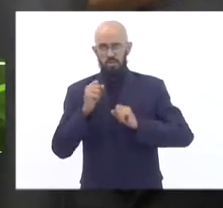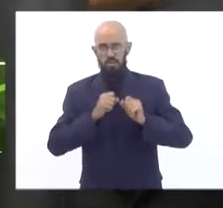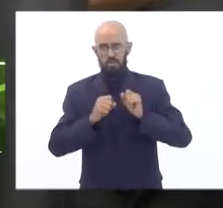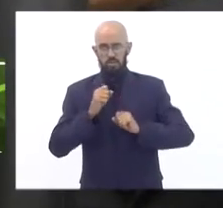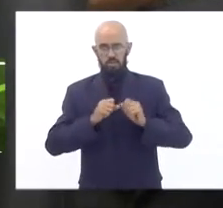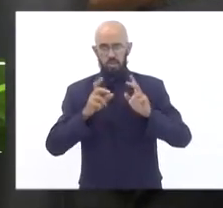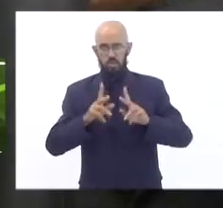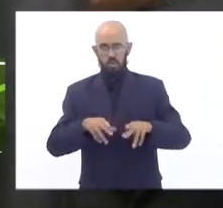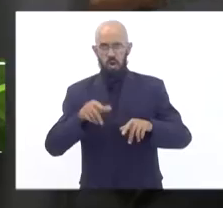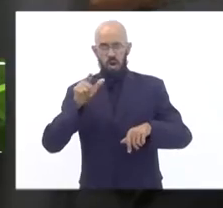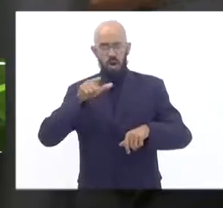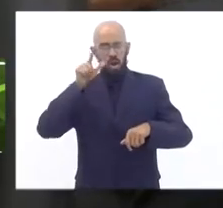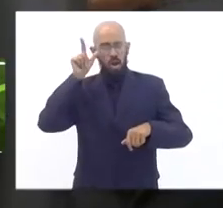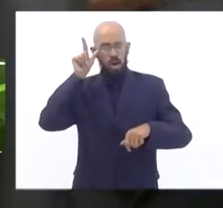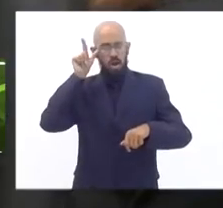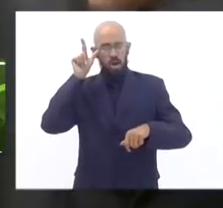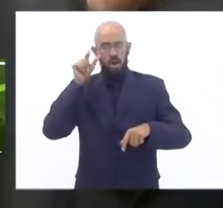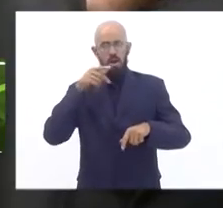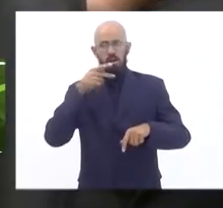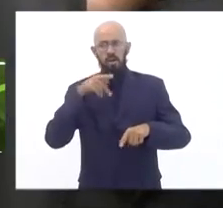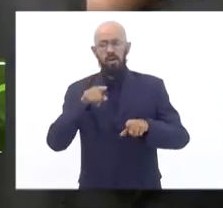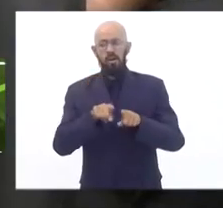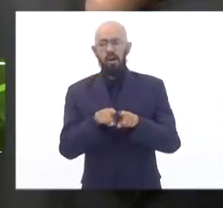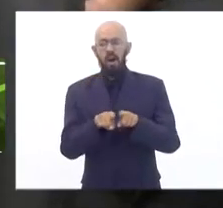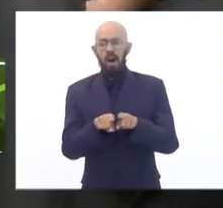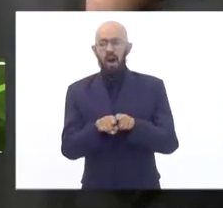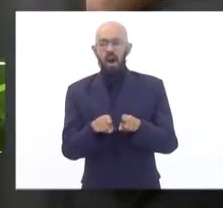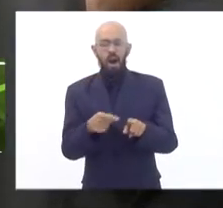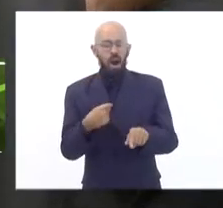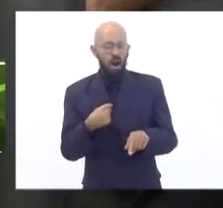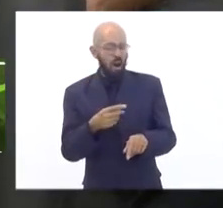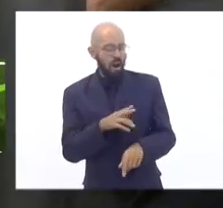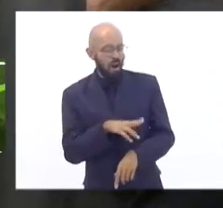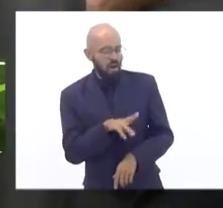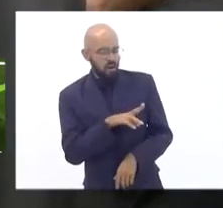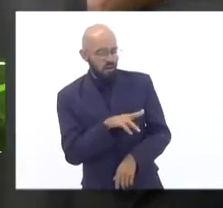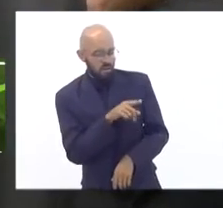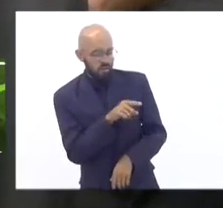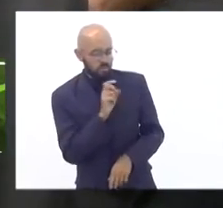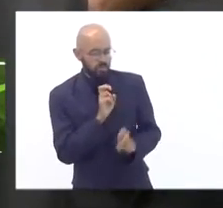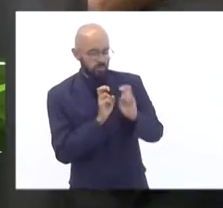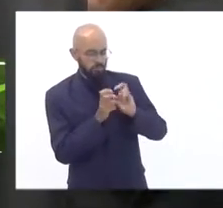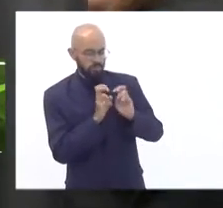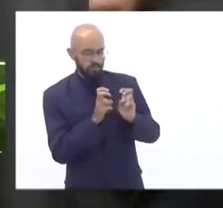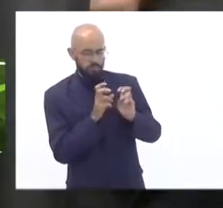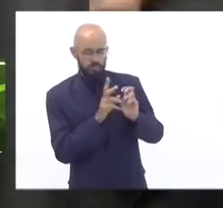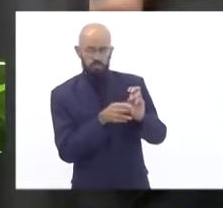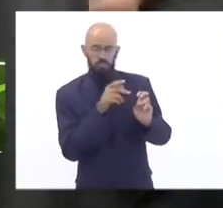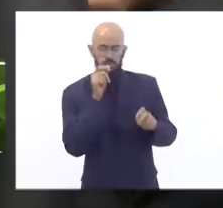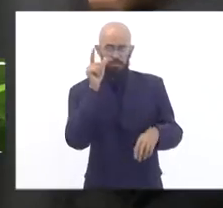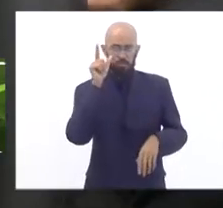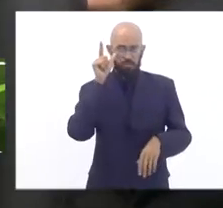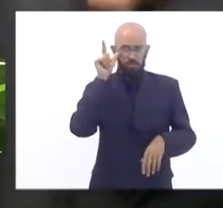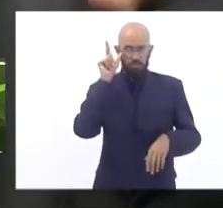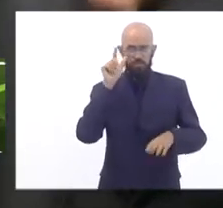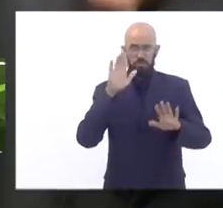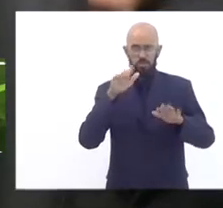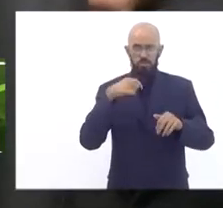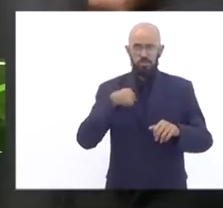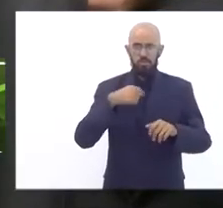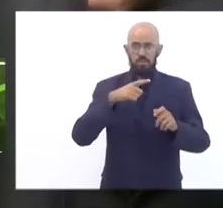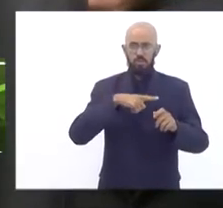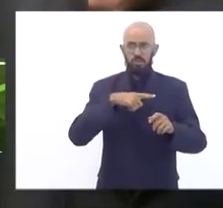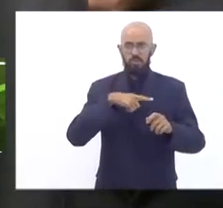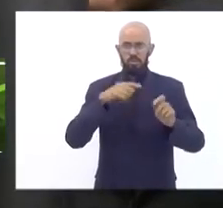aqui, é a angústia... Eu não sou... como a deputada Gucinha, usuária do sistema, mas eu tenho a capacidade de ter sensibilidade